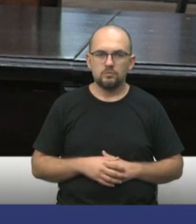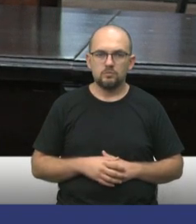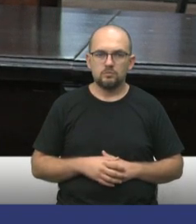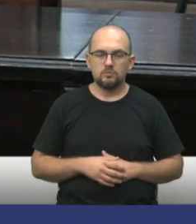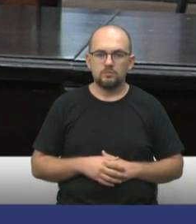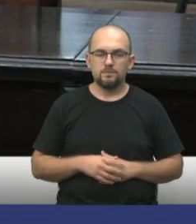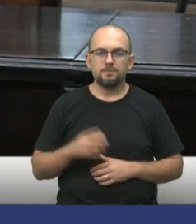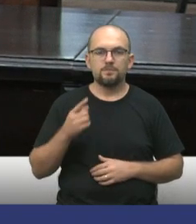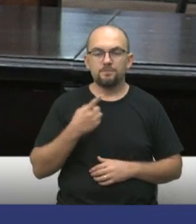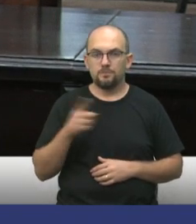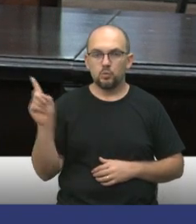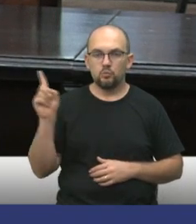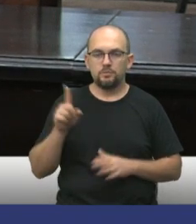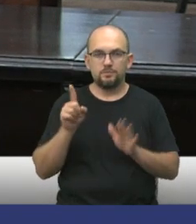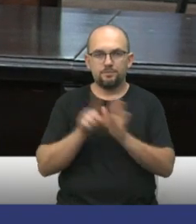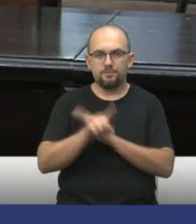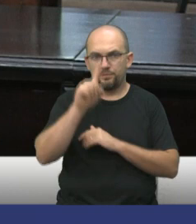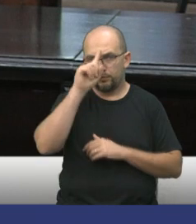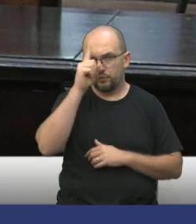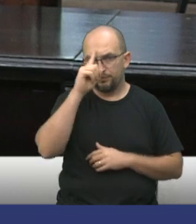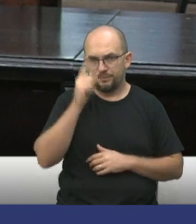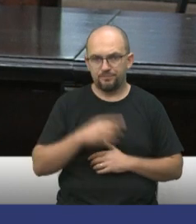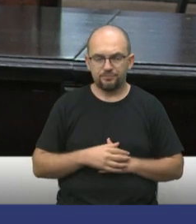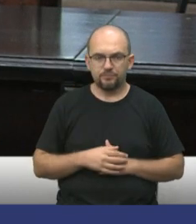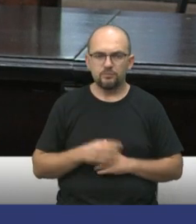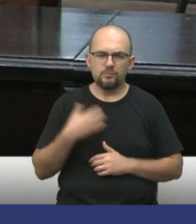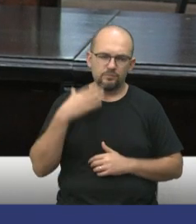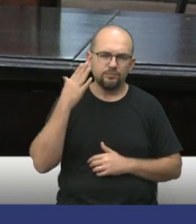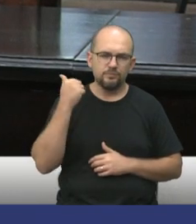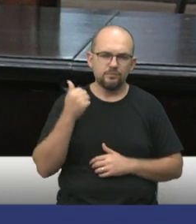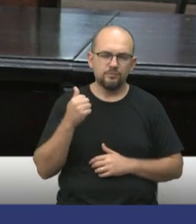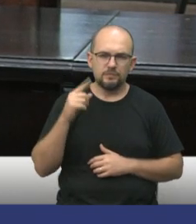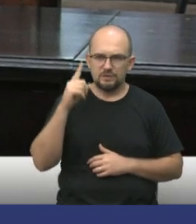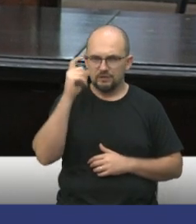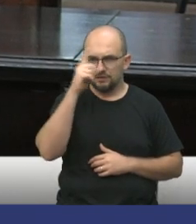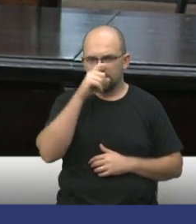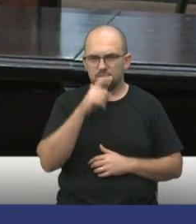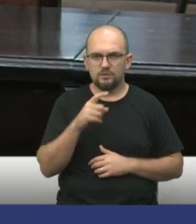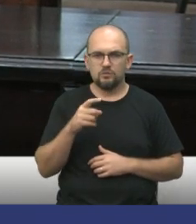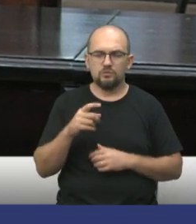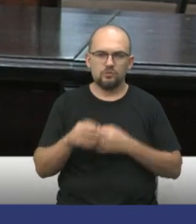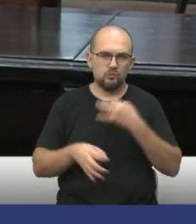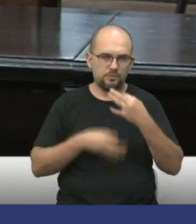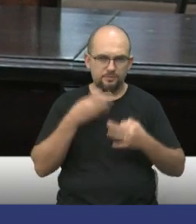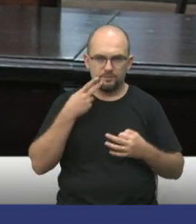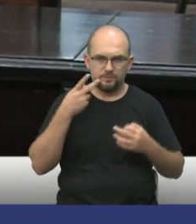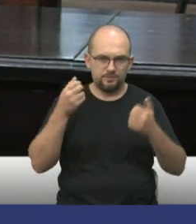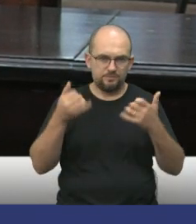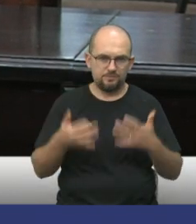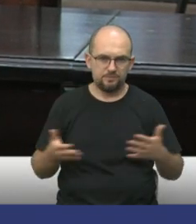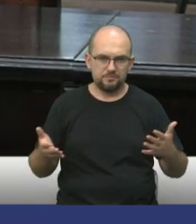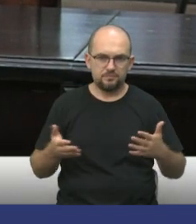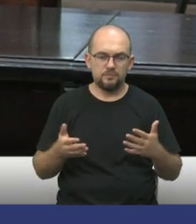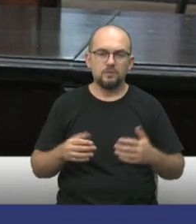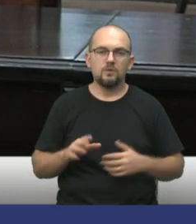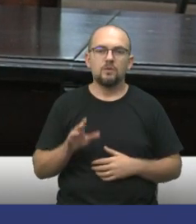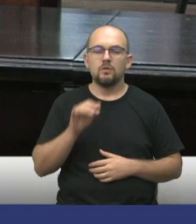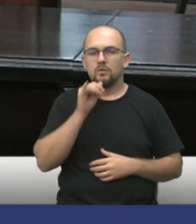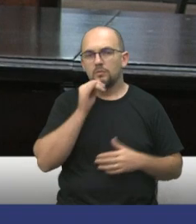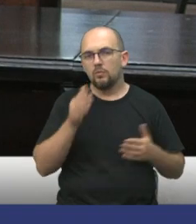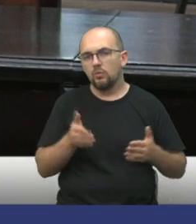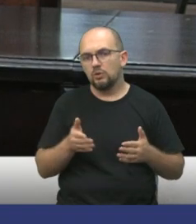A última minha dúvida. Eu sei que é um pouco difícil fazer o comentário e falar, mas hoje,